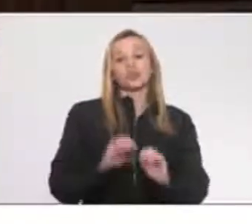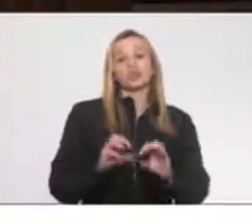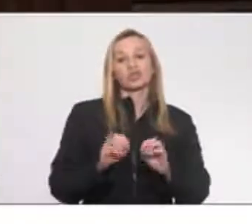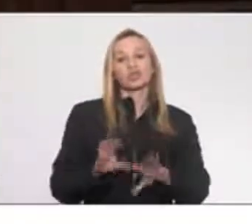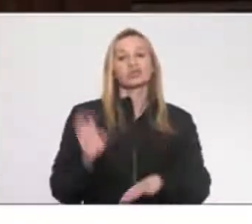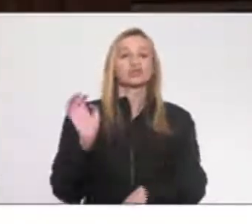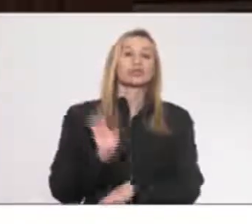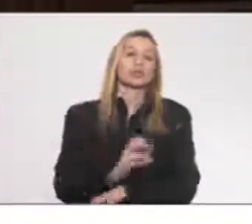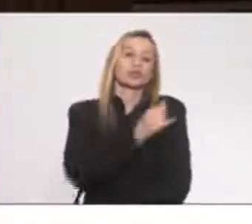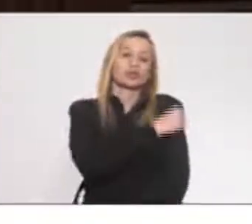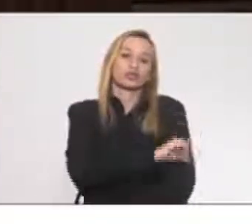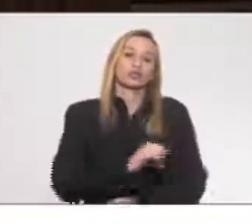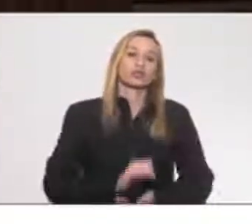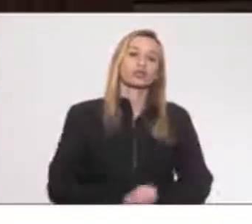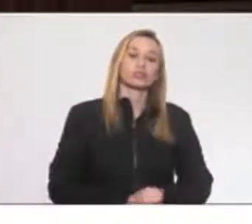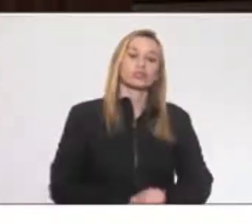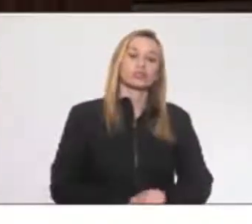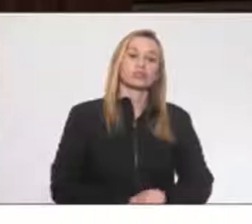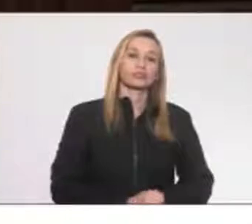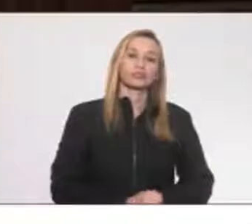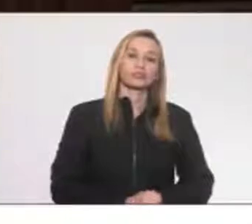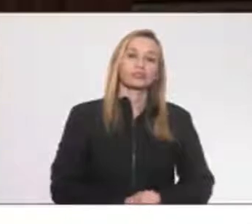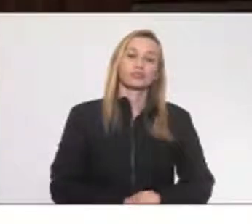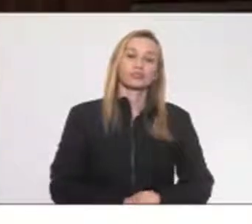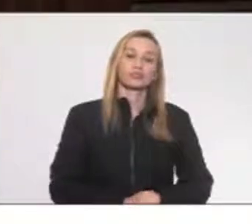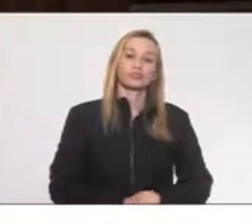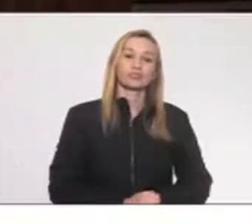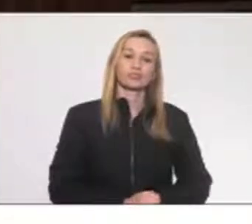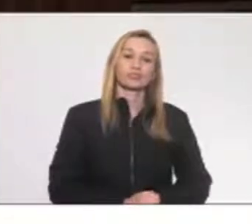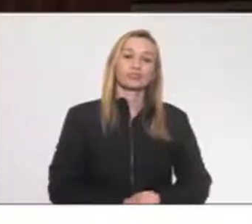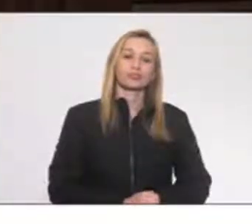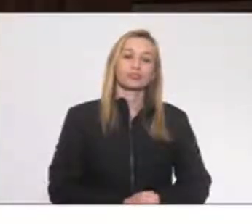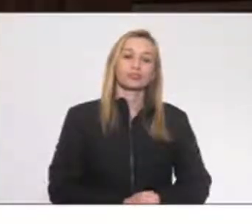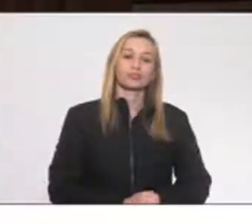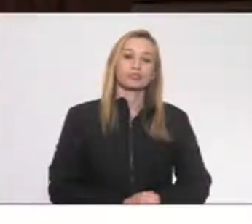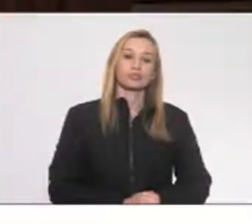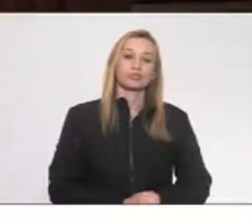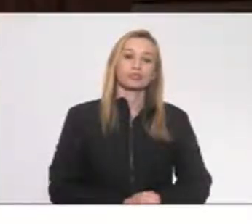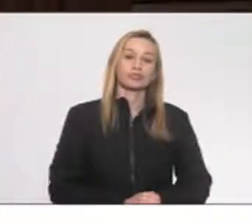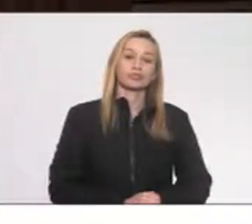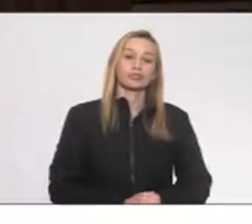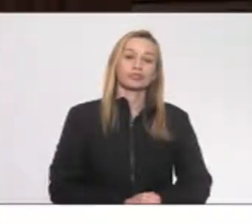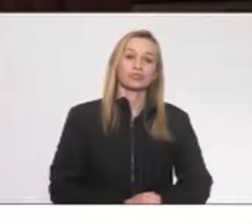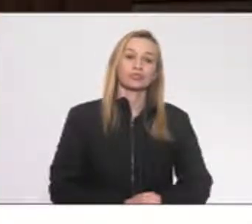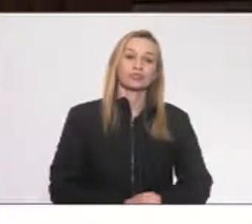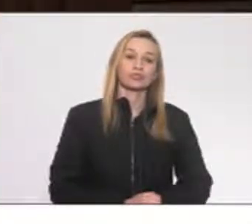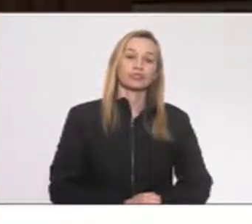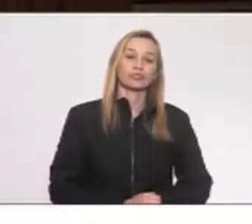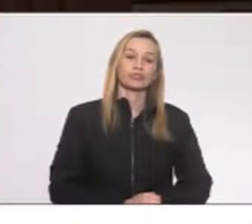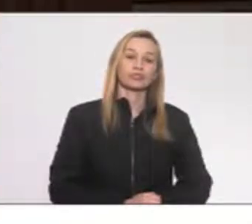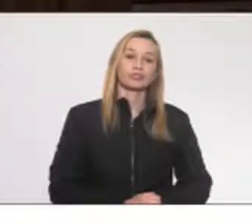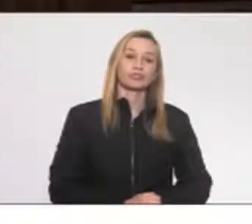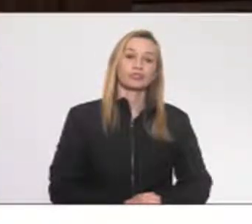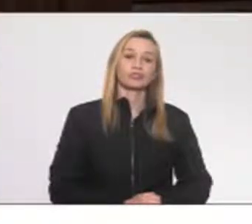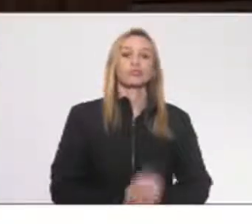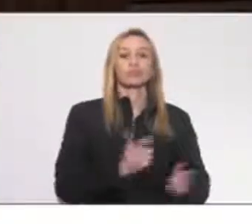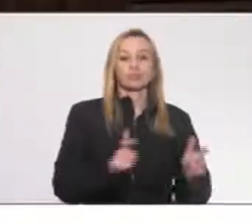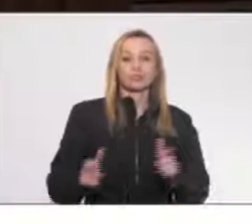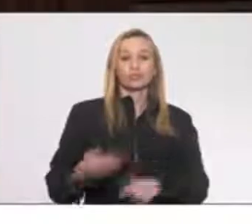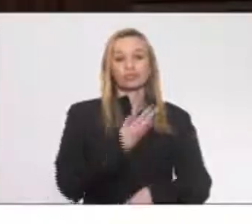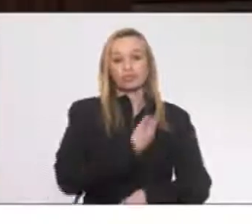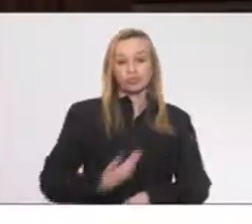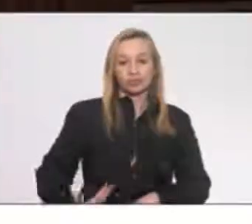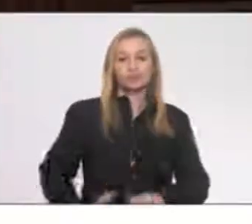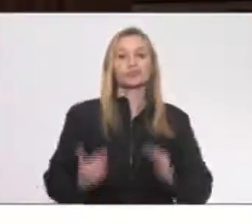Estado do Rio de Janeiro e tem alcance sobre os estabelecimentos públicos da